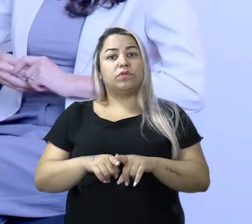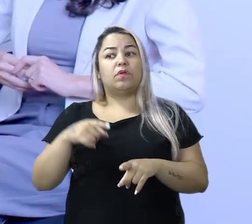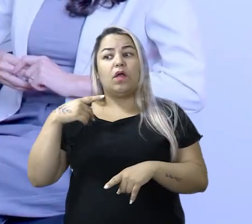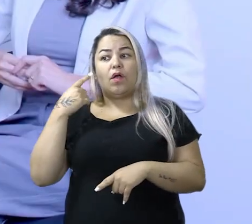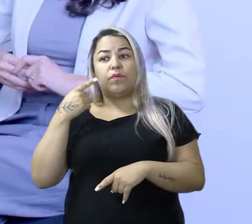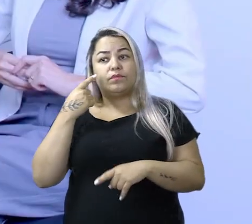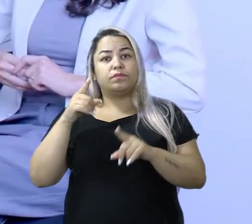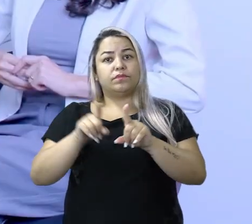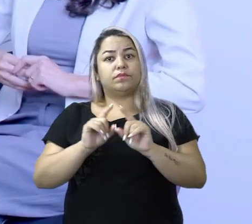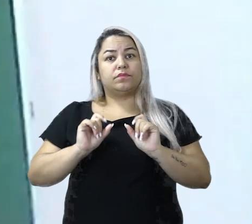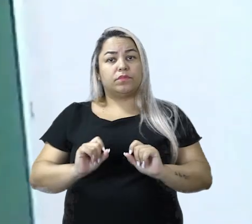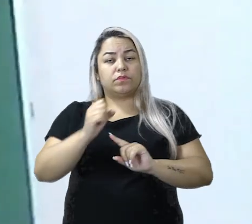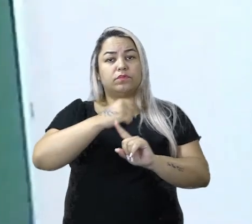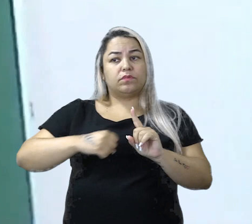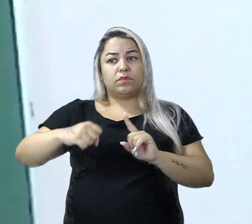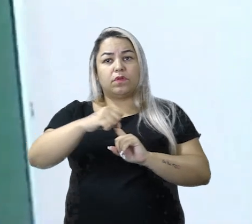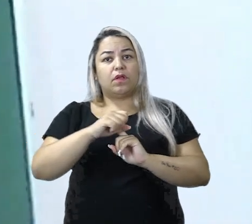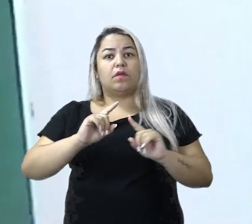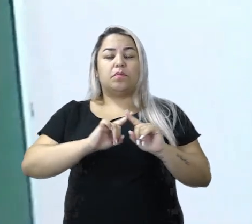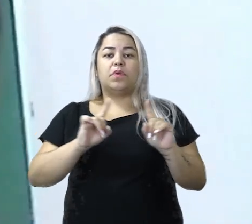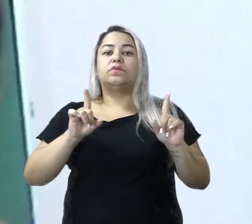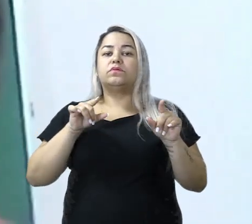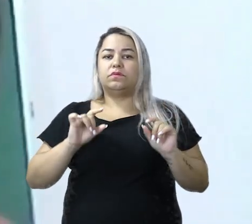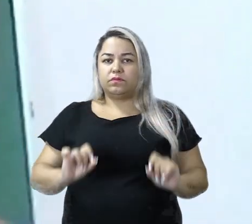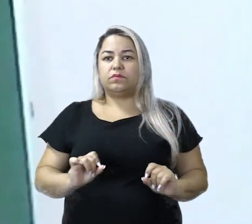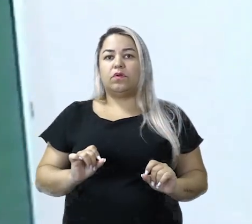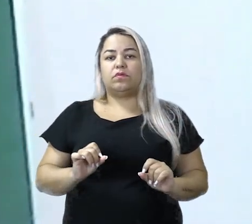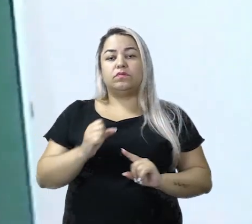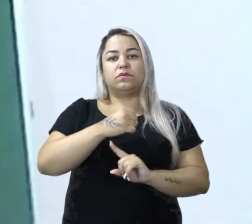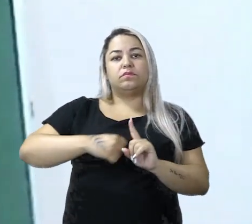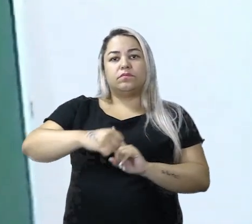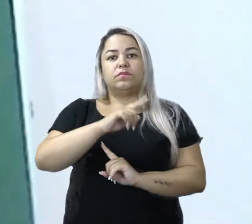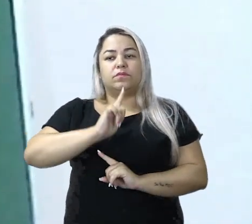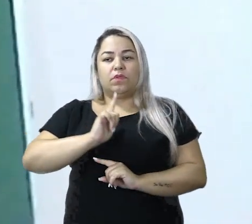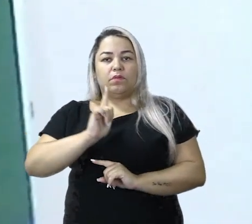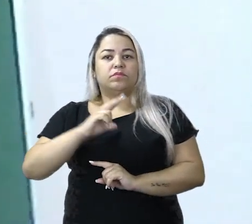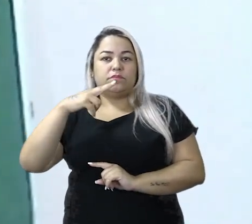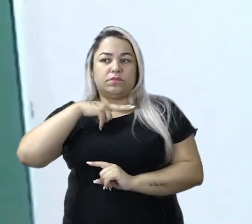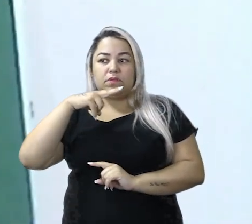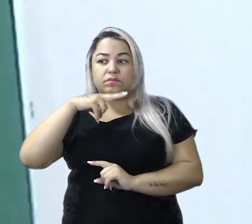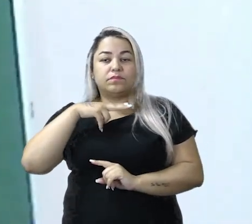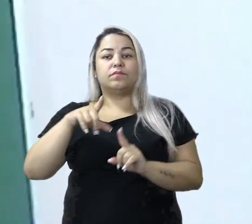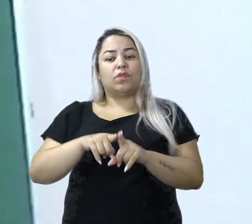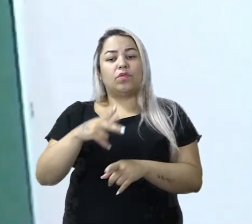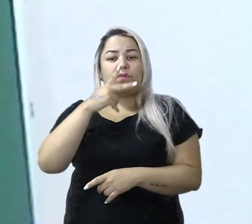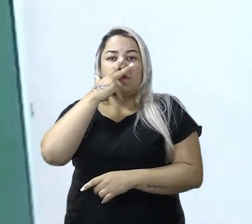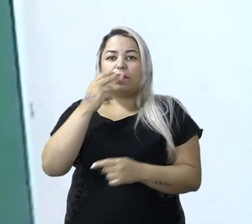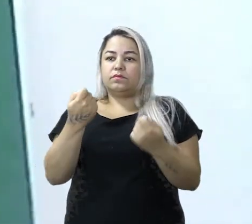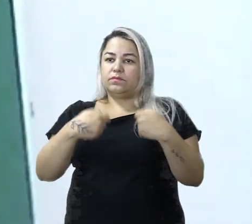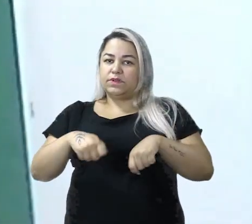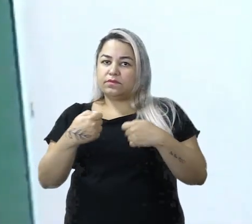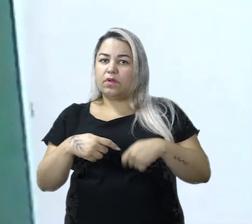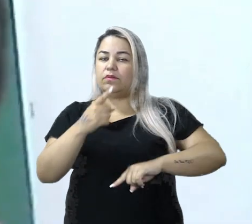Políticas públicas, elas são necessárias para toda uma sociedade, né? Mas, como sociedade, nós temos nossas